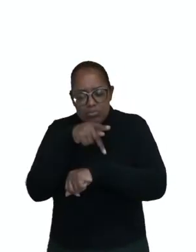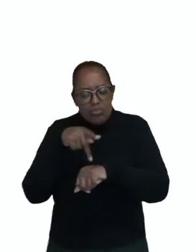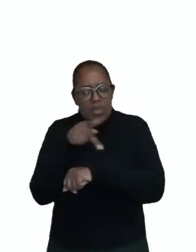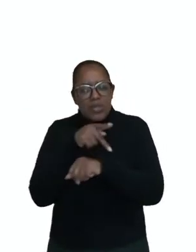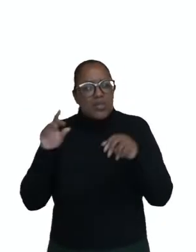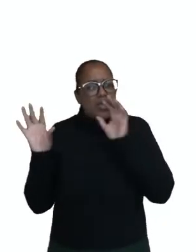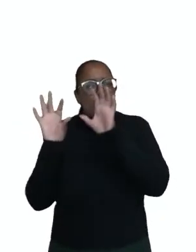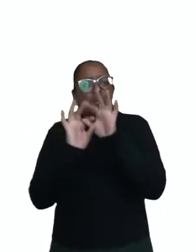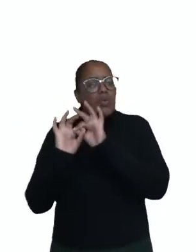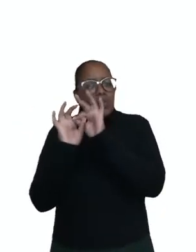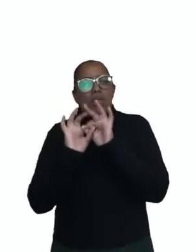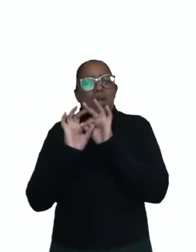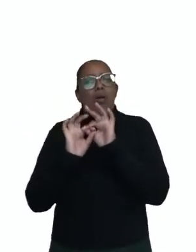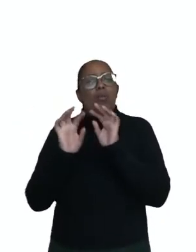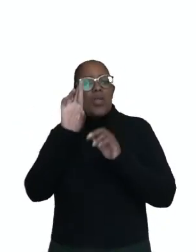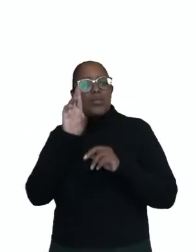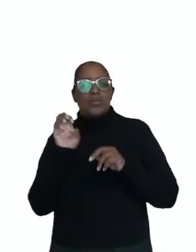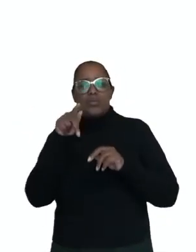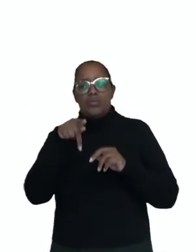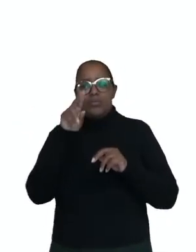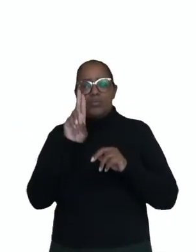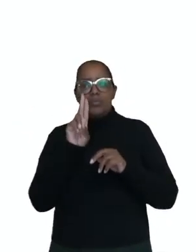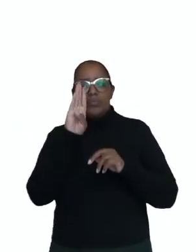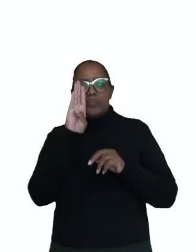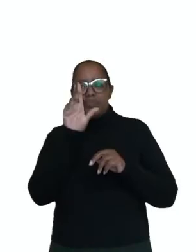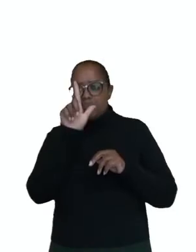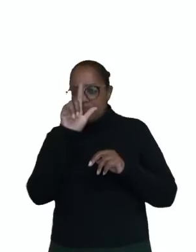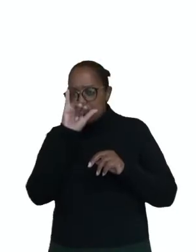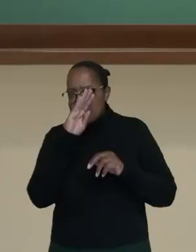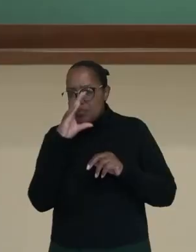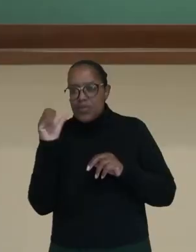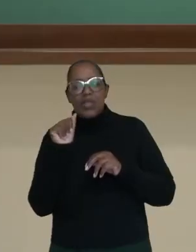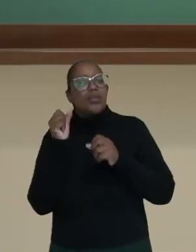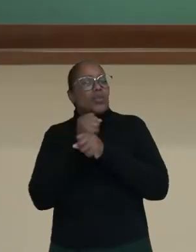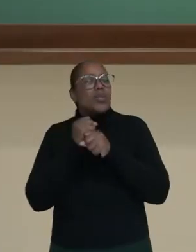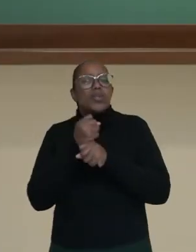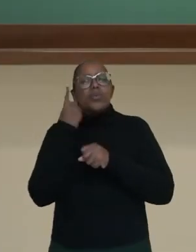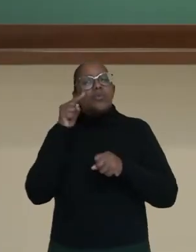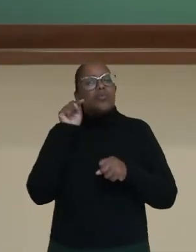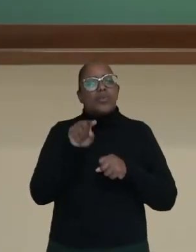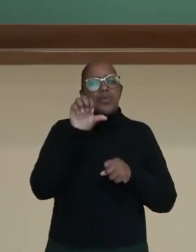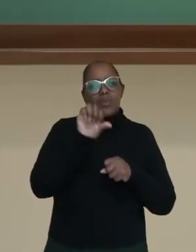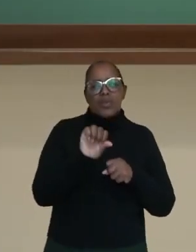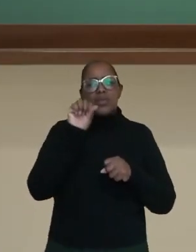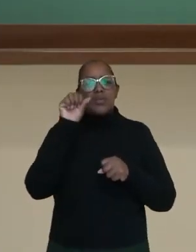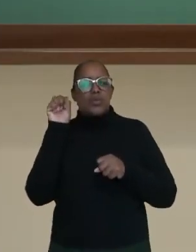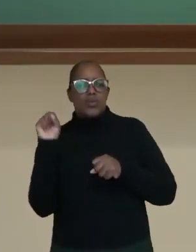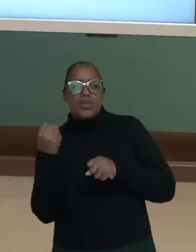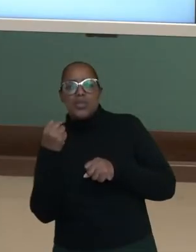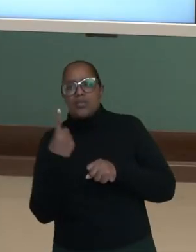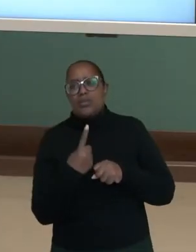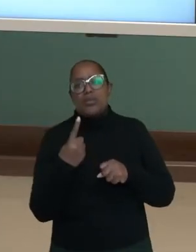das Repúblicas Socialistas Soviéticas, que ao findar-se em 1991, remete a movimentos